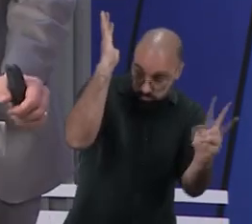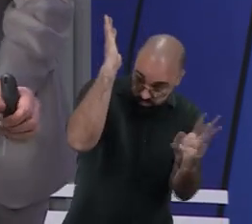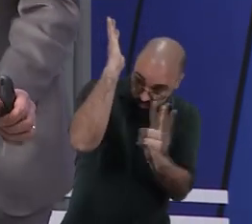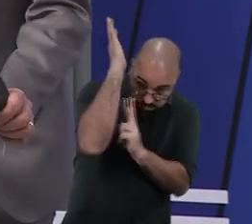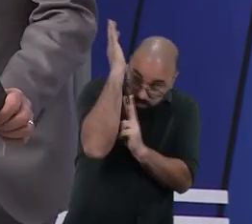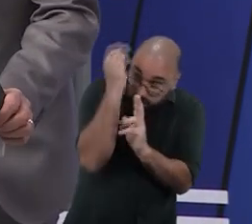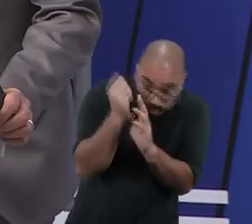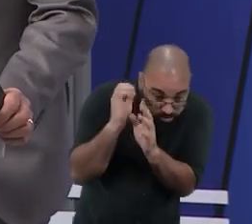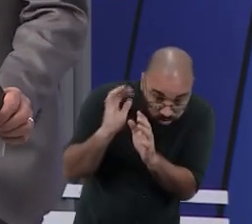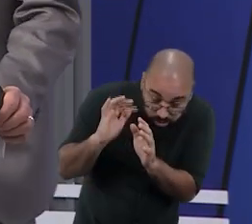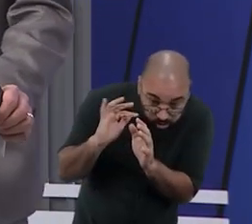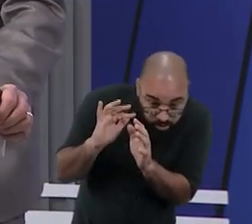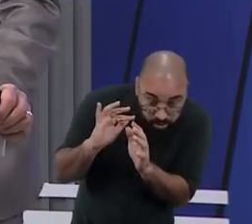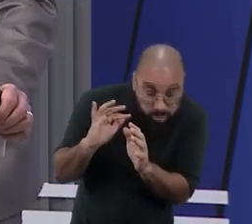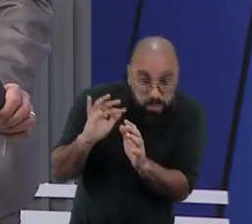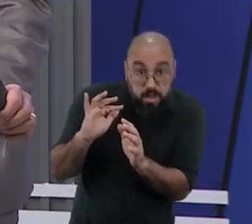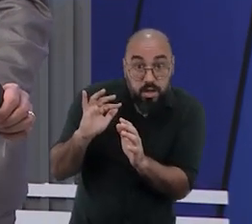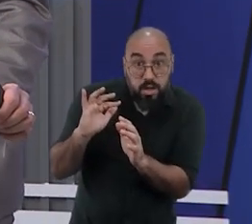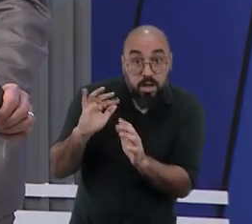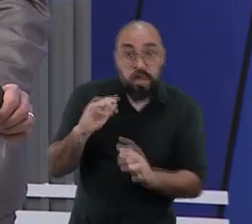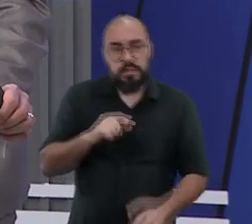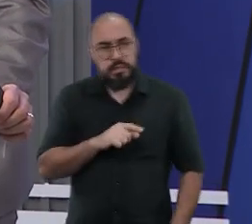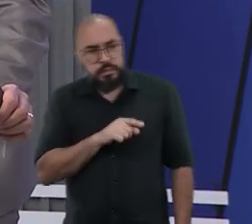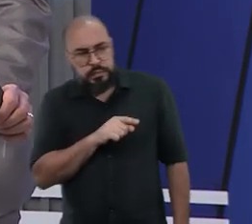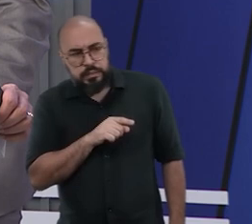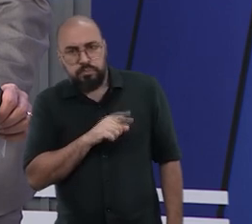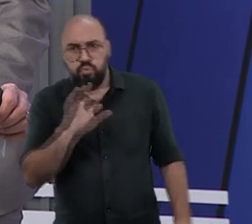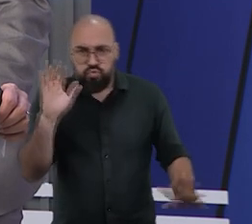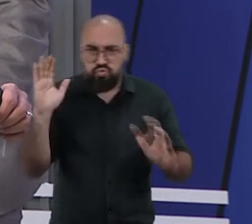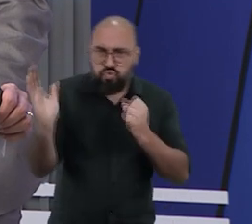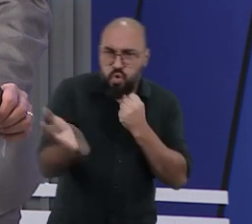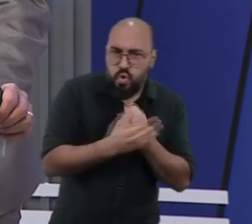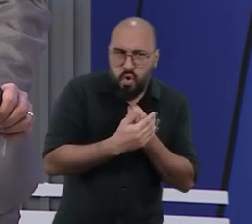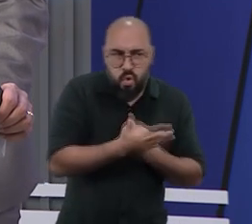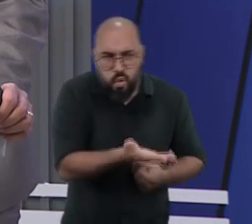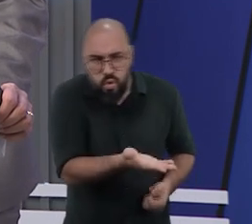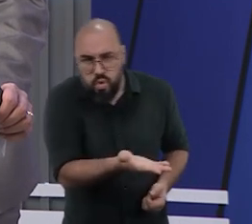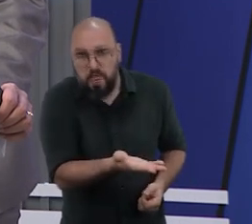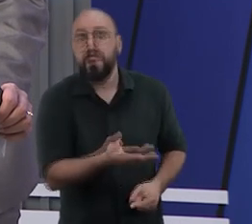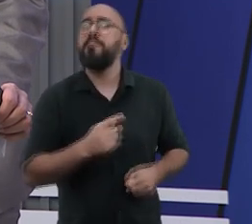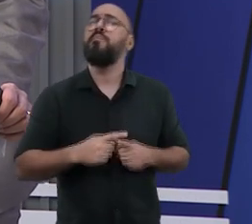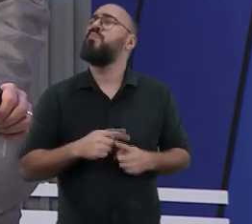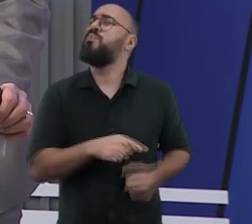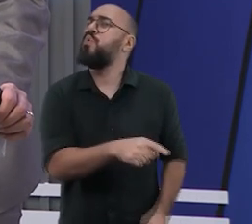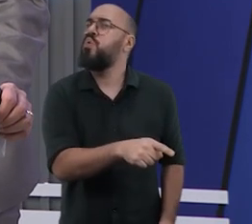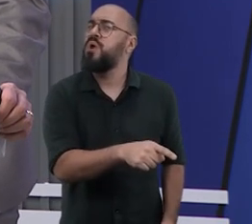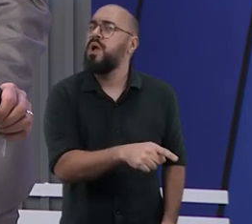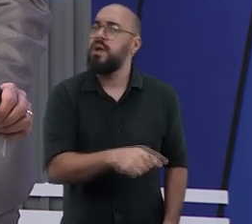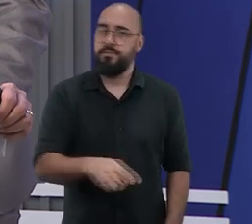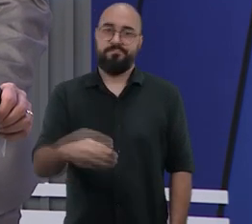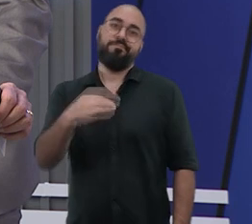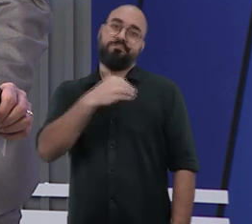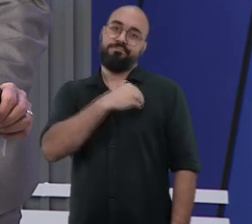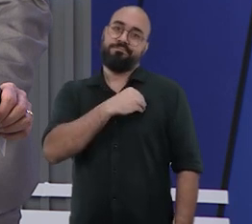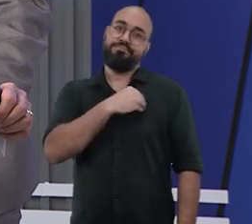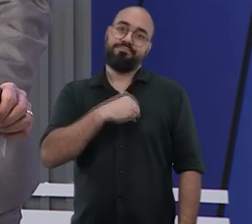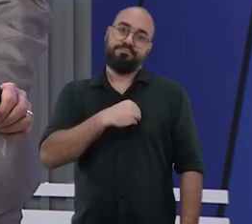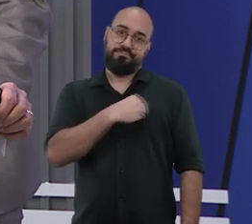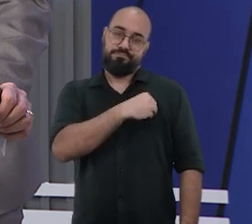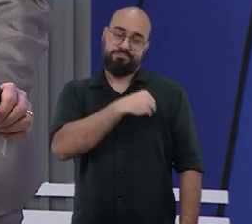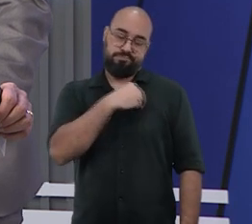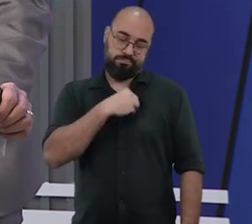O ato de Adão e Eva se esconderem era porque eles haviam pecado. E o pecado trouxe